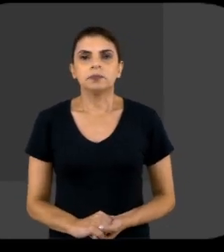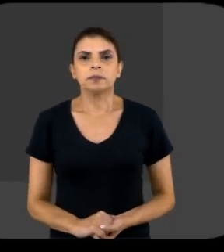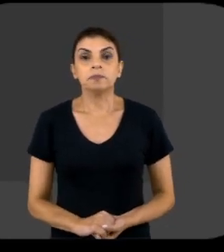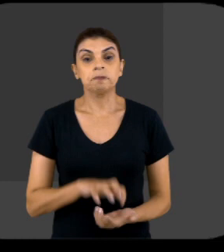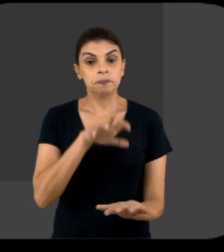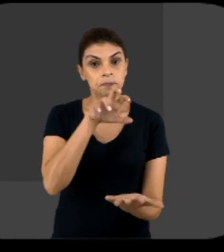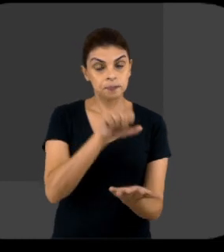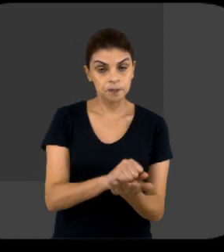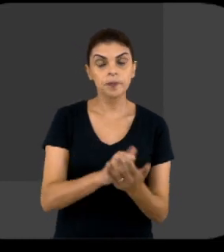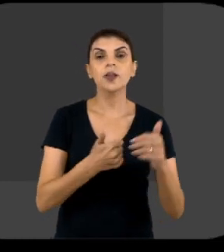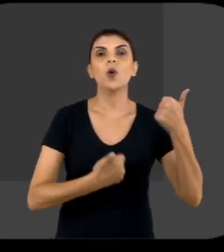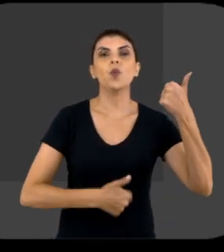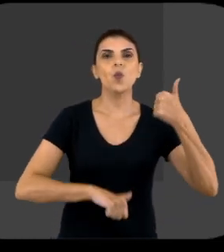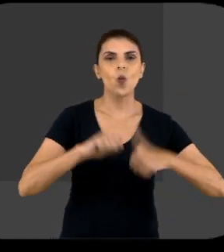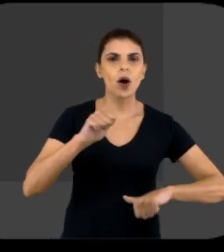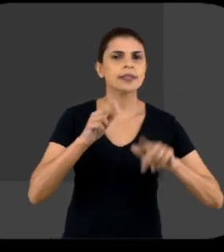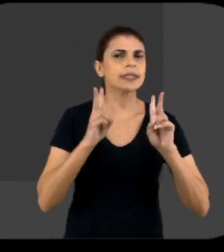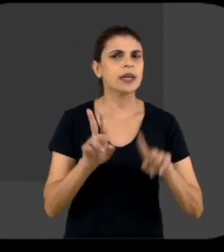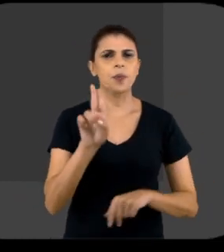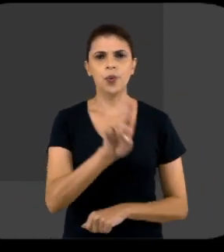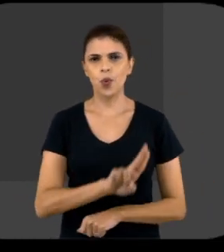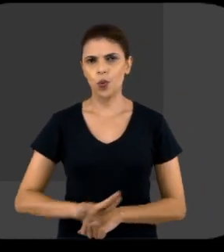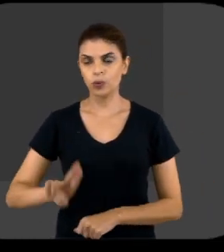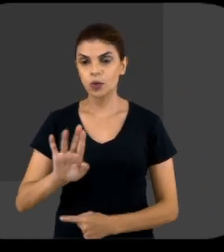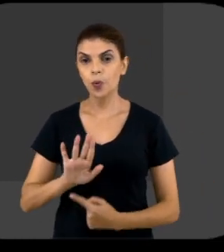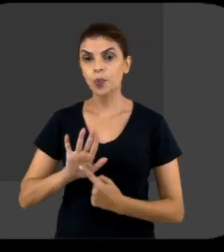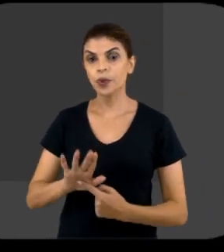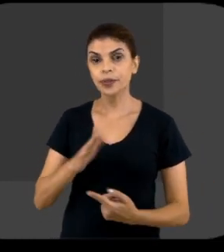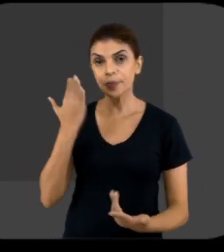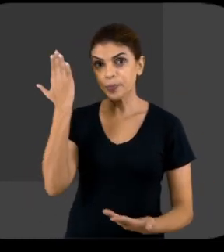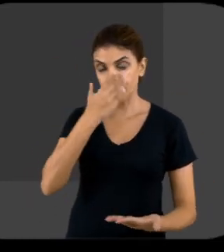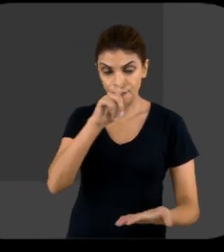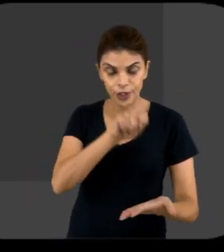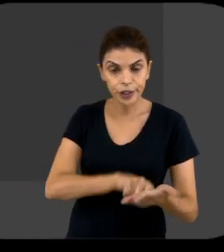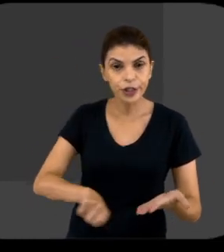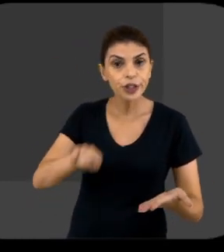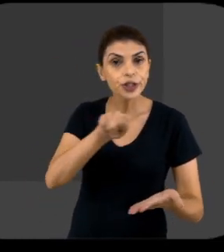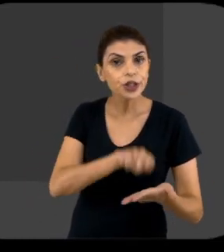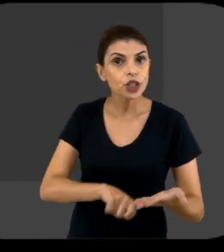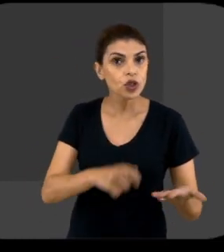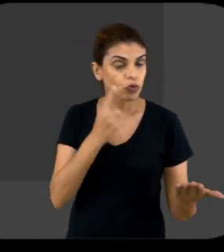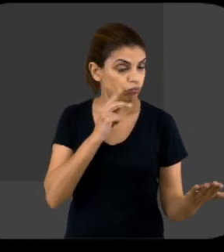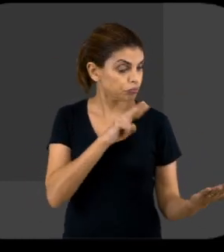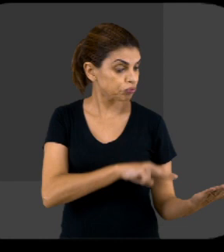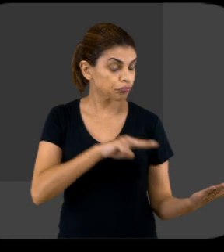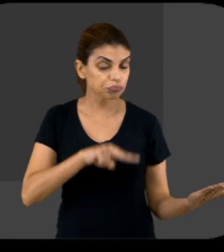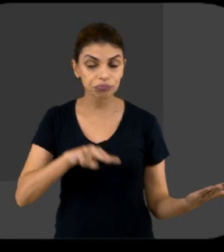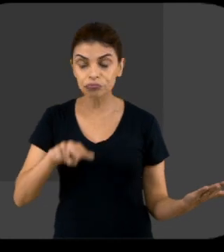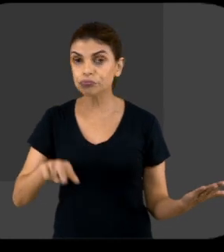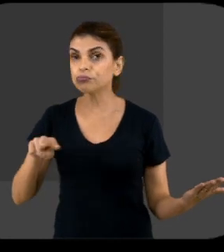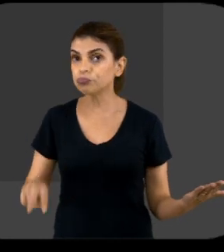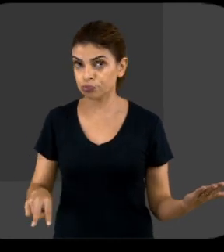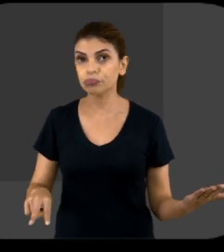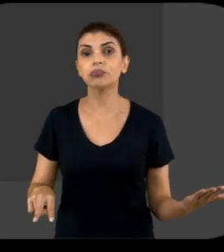Os registros da qualidade, eles são utilizados para evidenciar que o que está escrito,